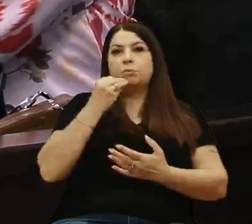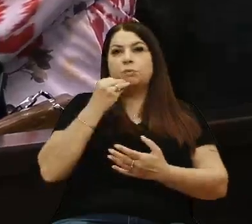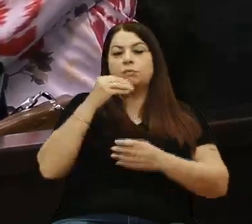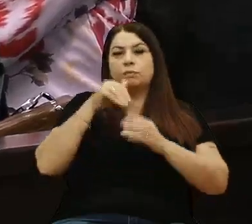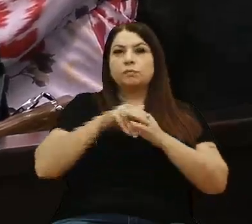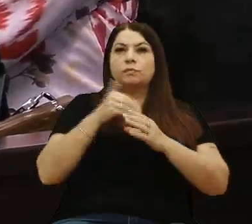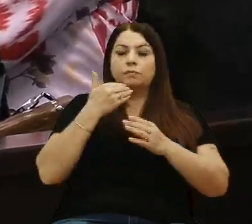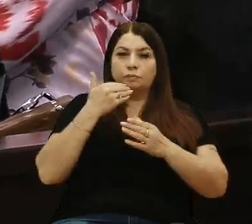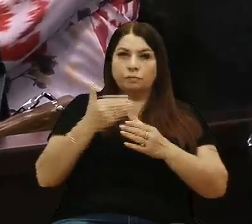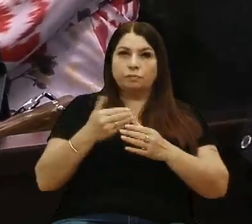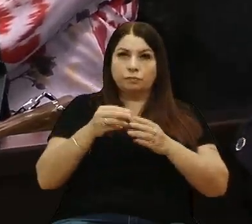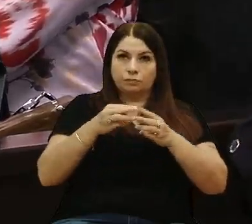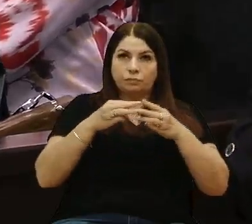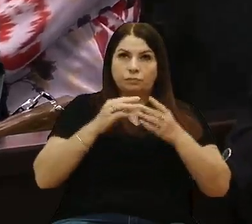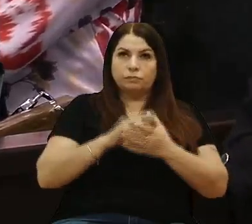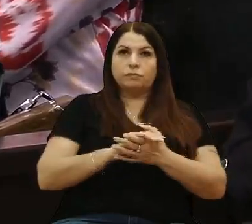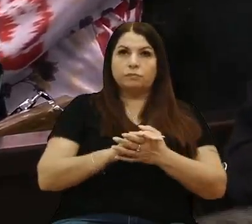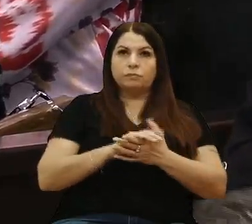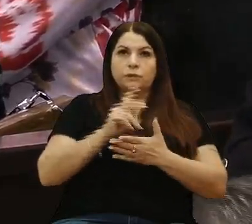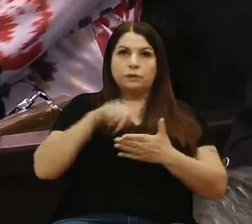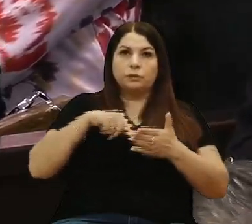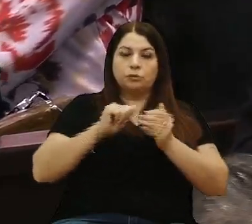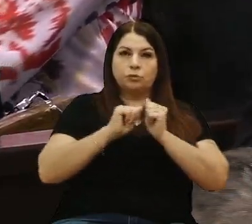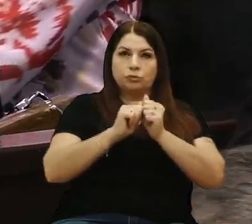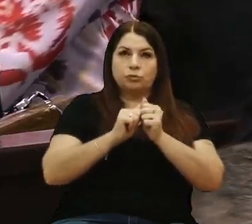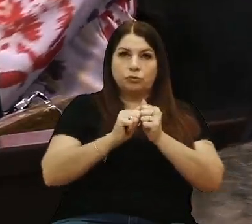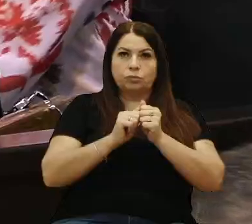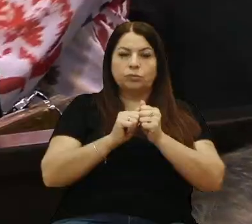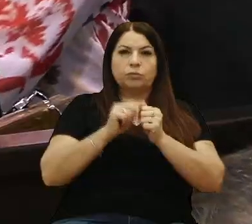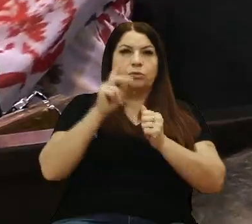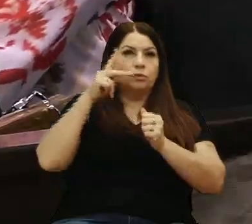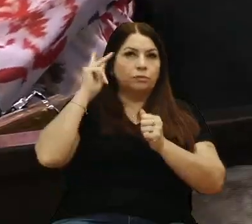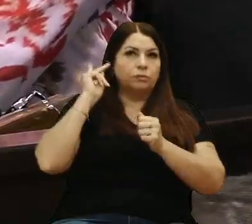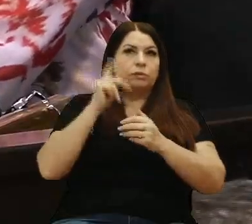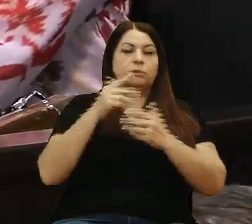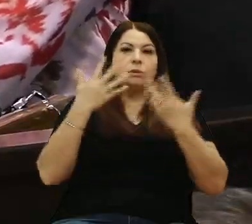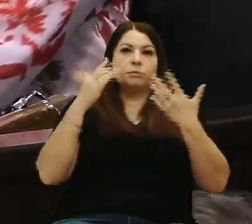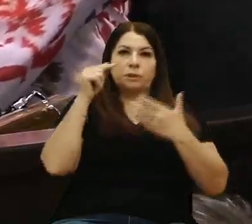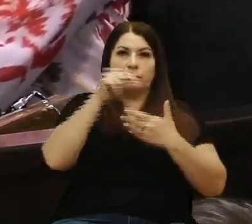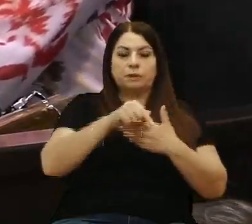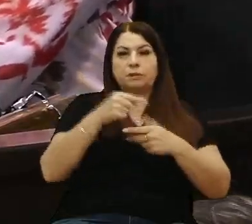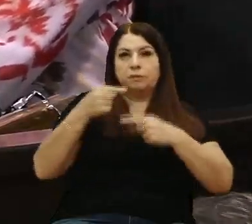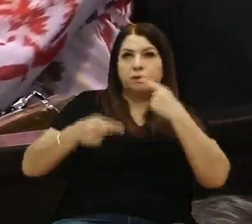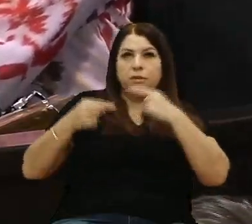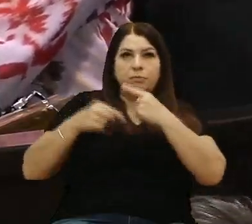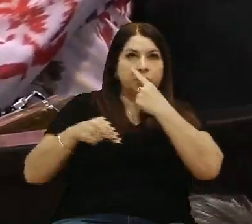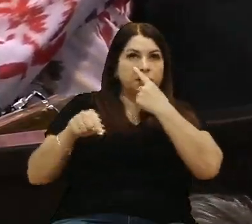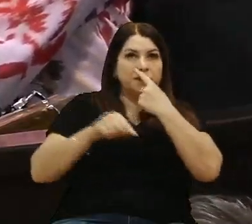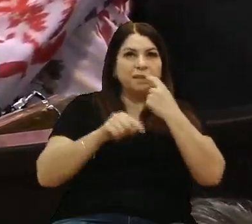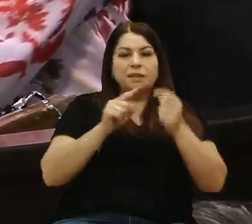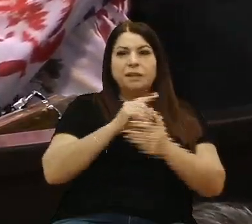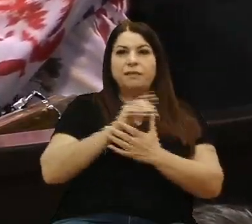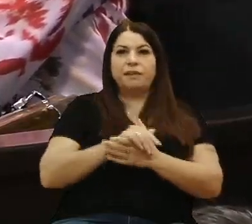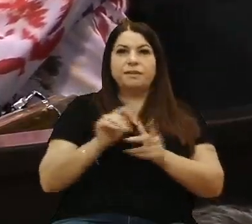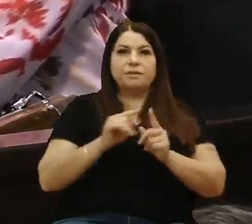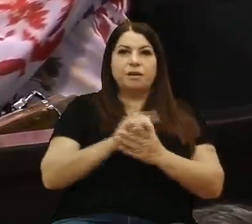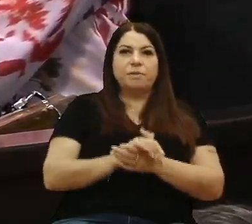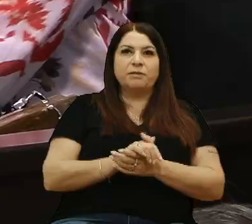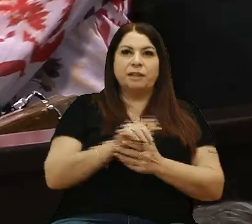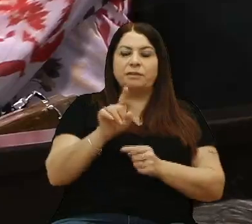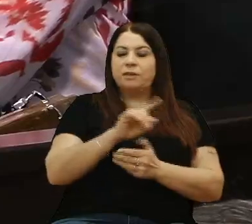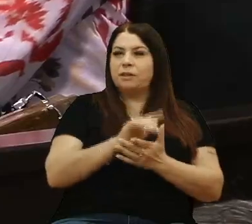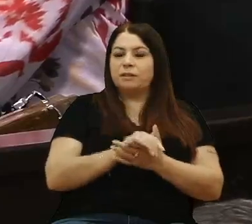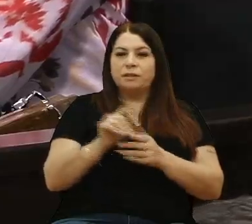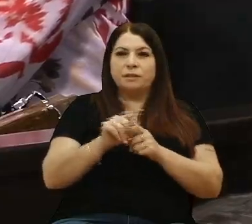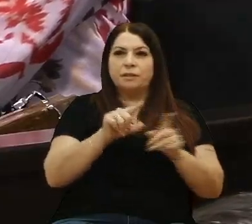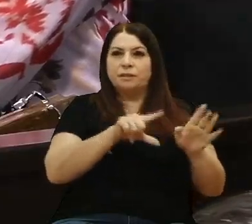Votarei favorável à moção, né? A gente assinou junto com o vereador Iago, parabenizar por trazer esse debate à tona. Infelizmente não conseguimos votar